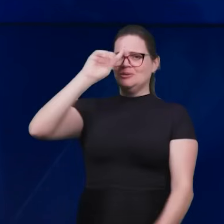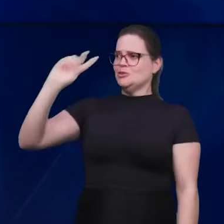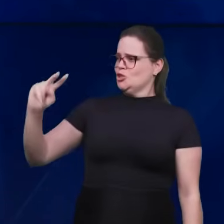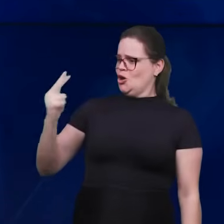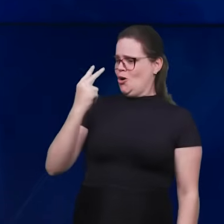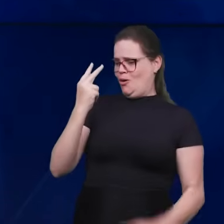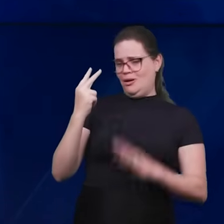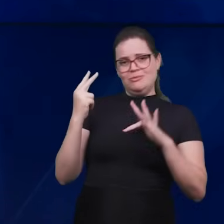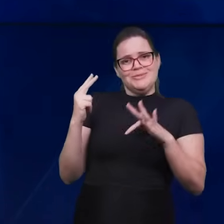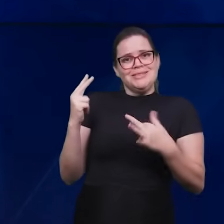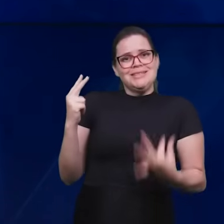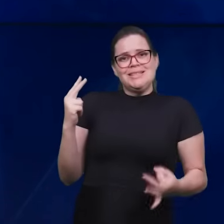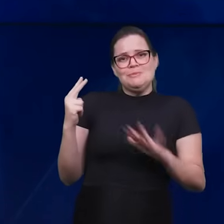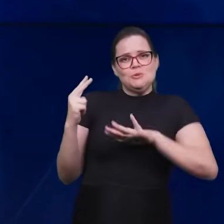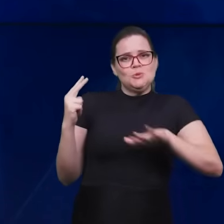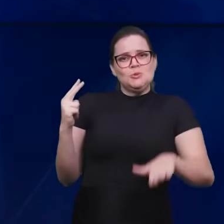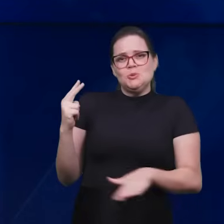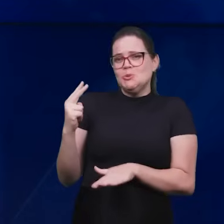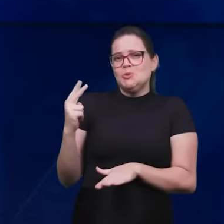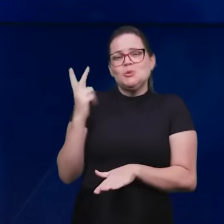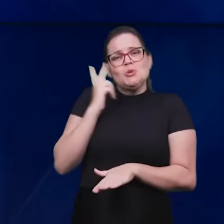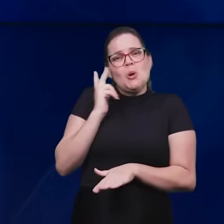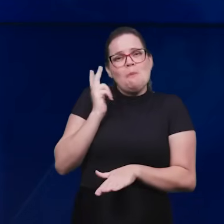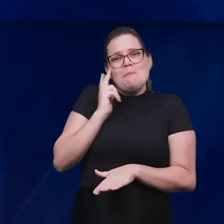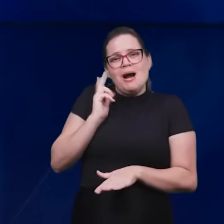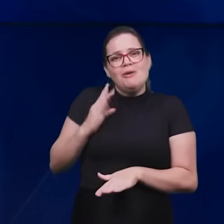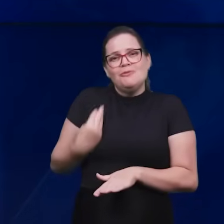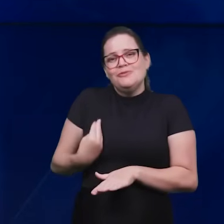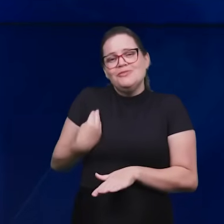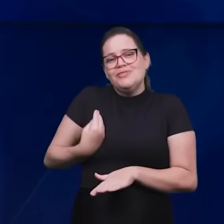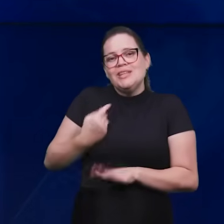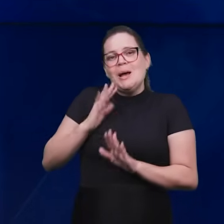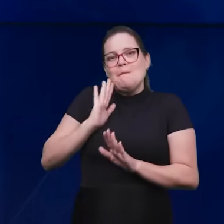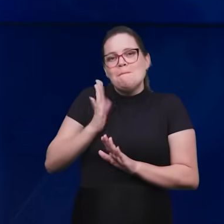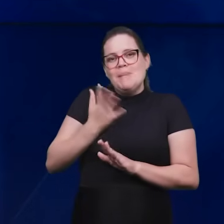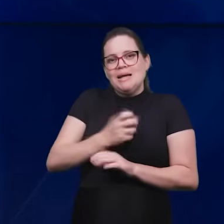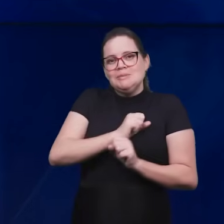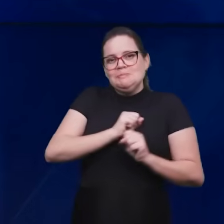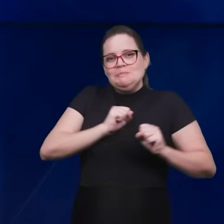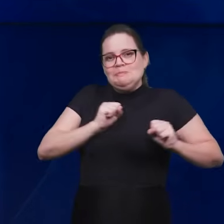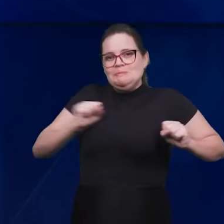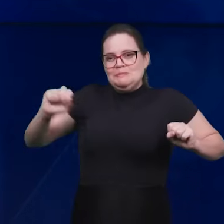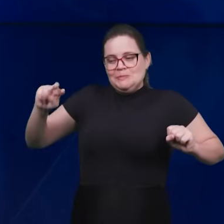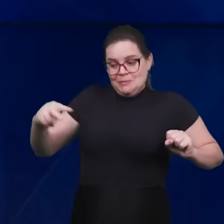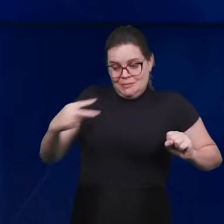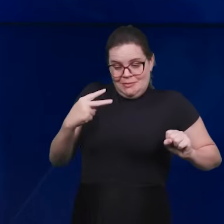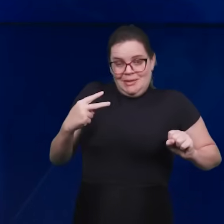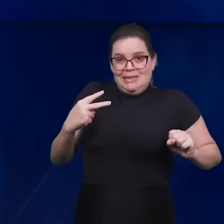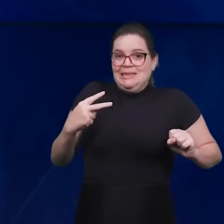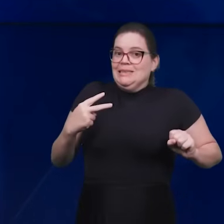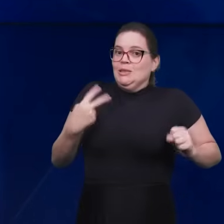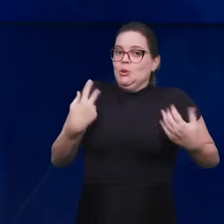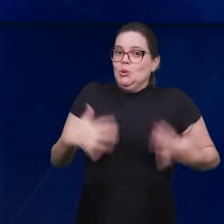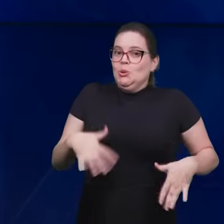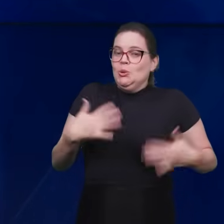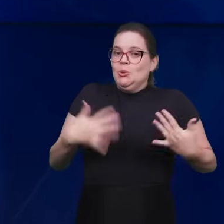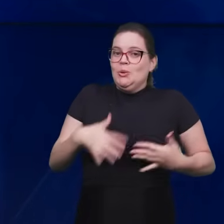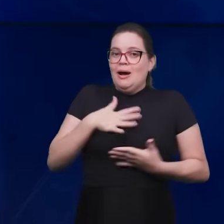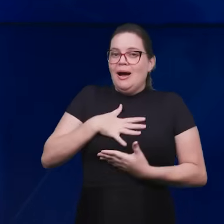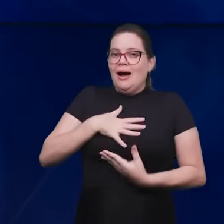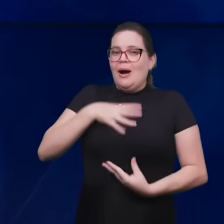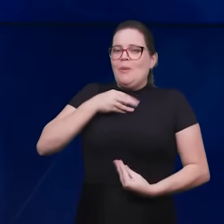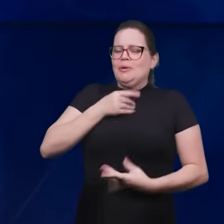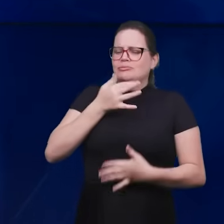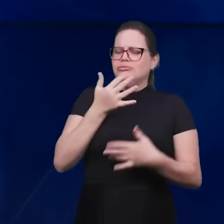ser tenda aqui nessa vida, passageiro, mas que a nossa vida espiritual, que a nossa alma